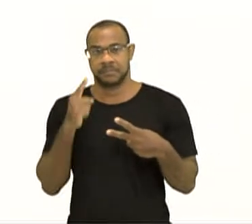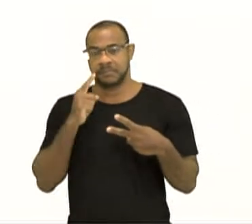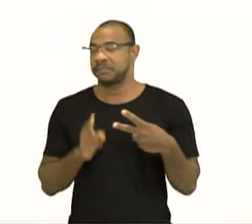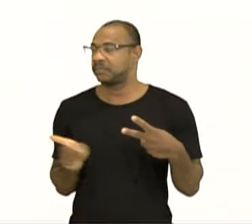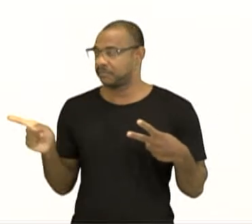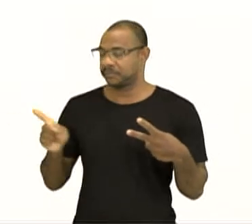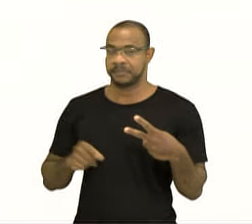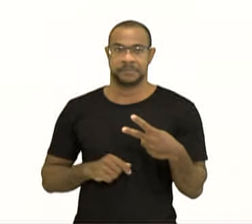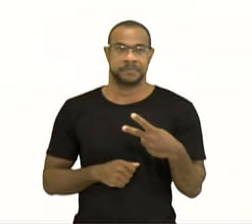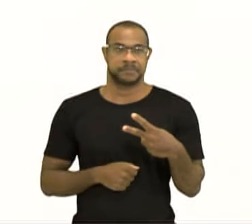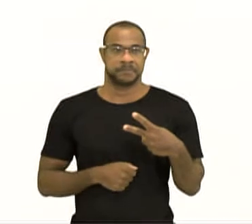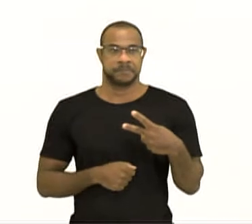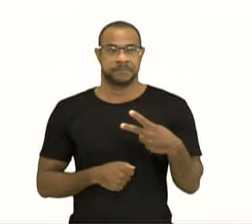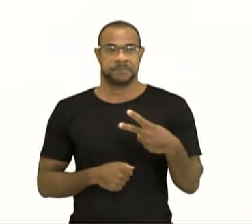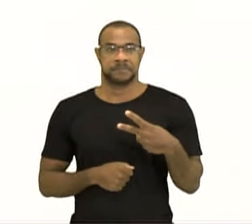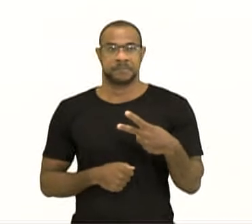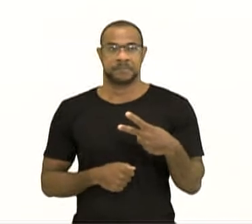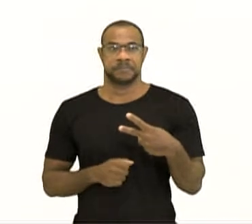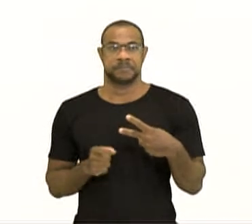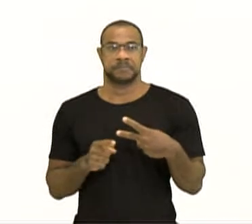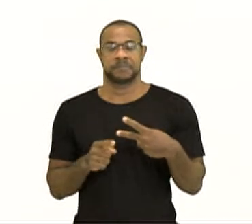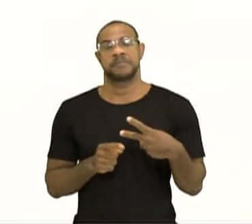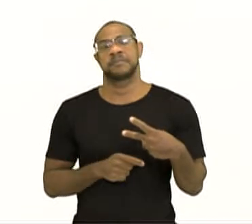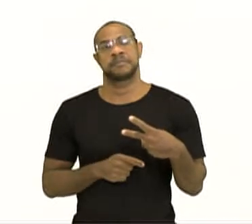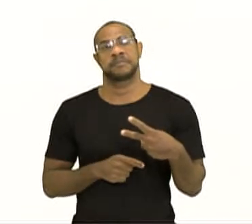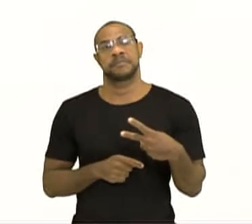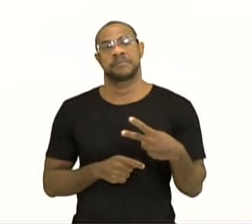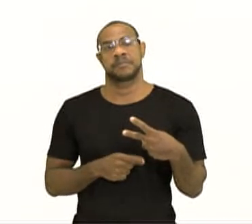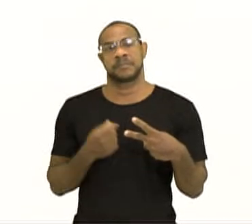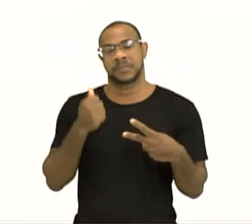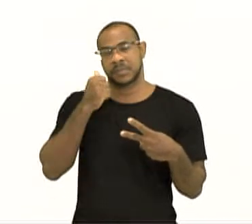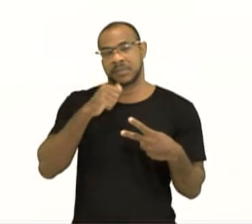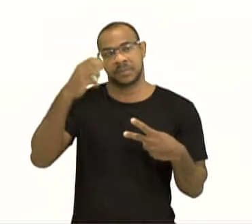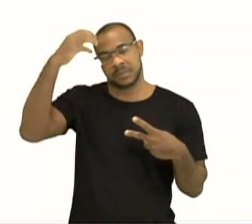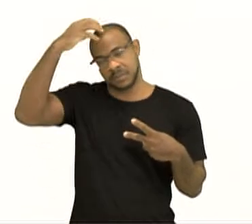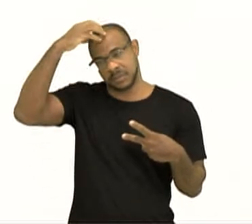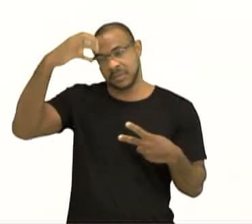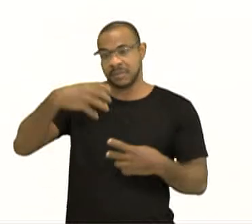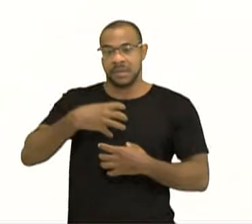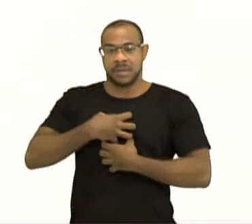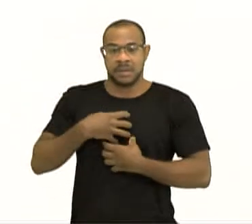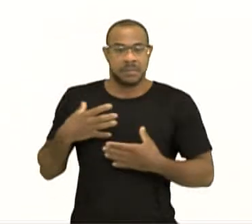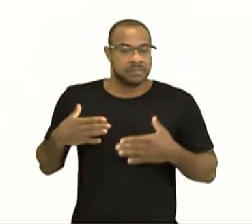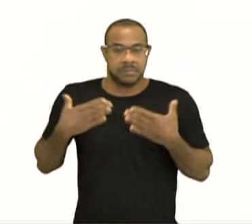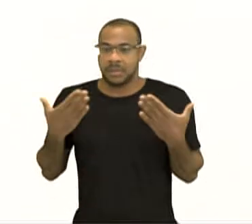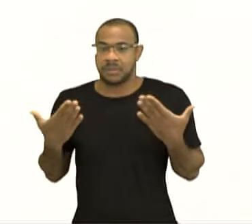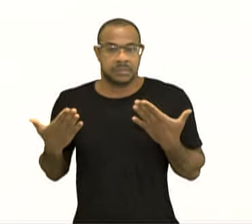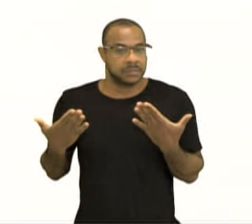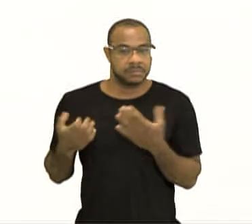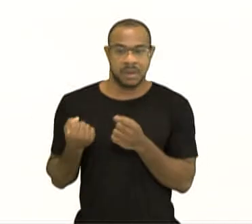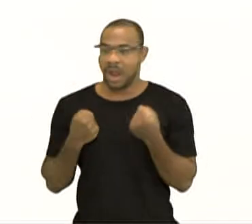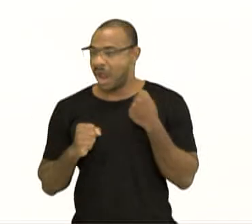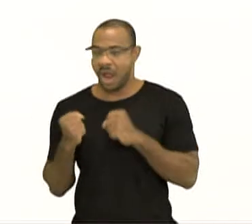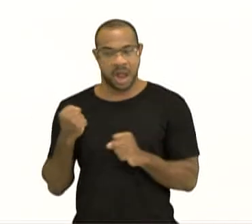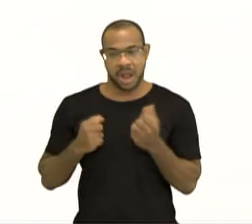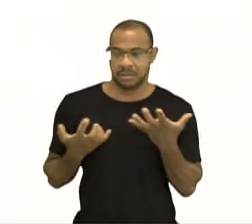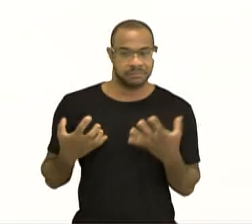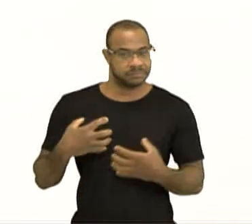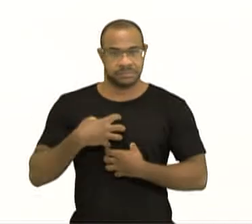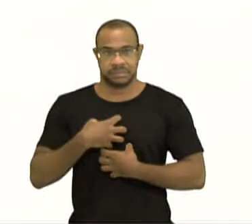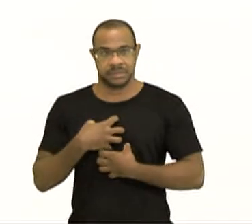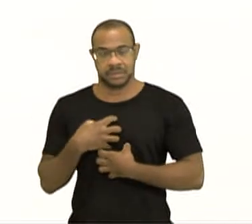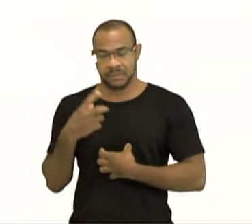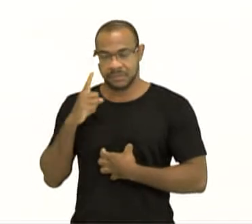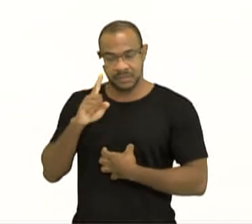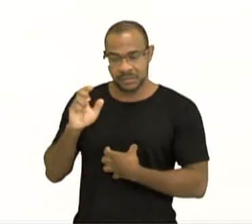must have freaked out and ran. A rainha deve ter surtado. E no filme é bem isso, ela vê a situação